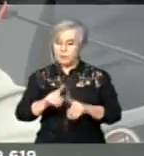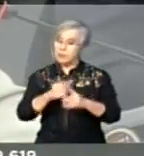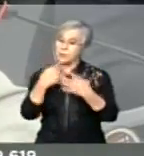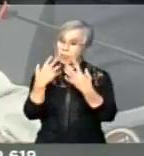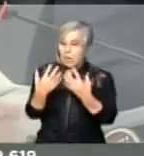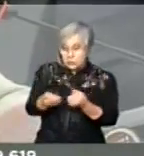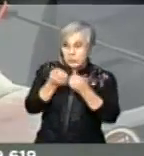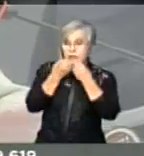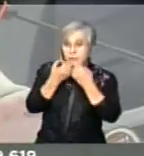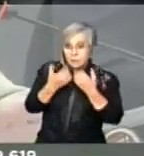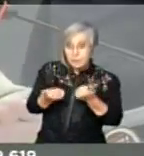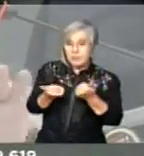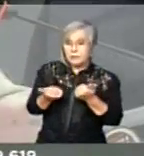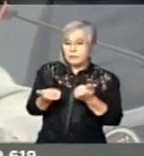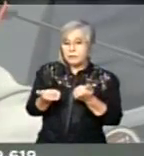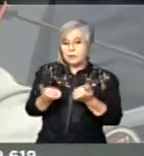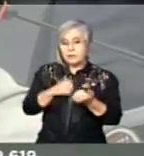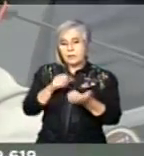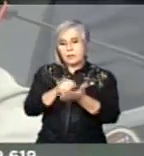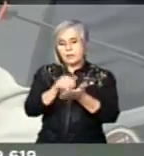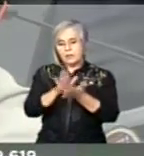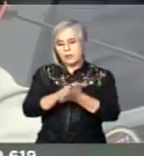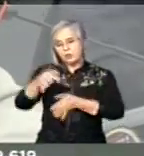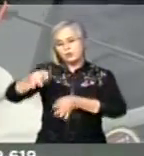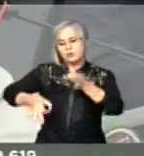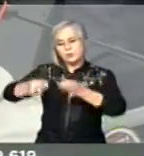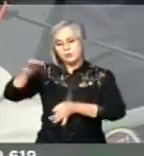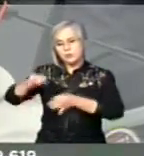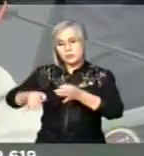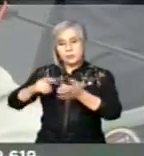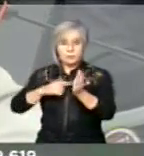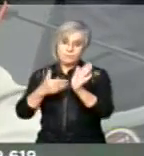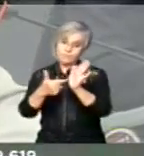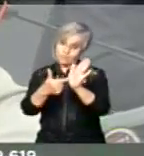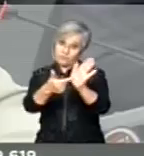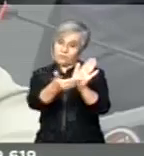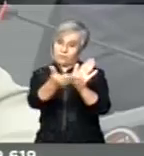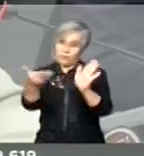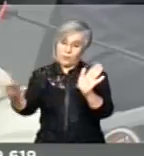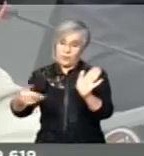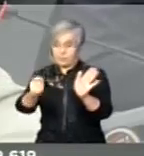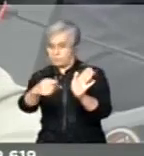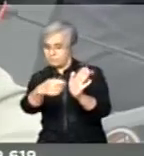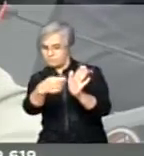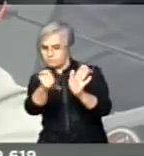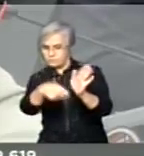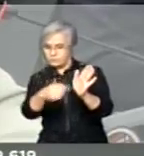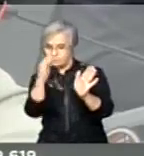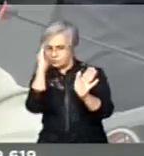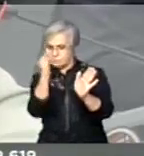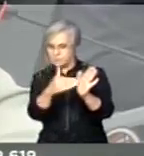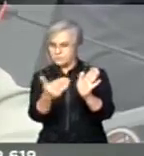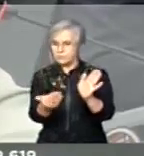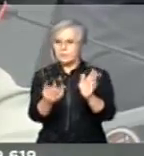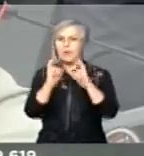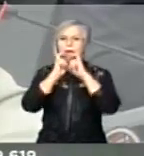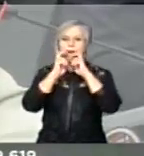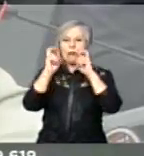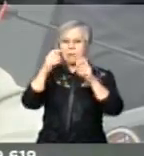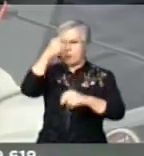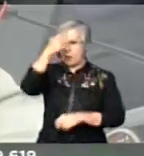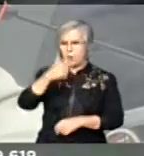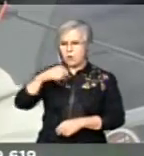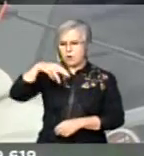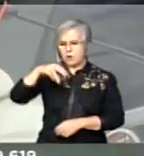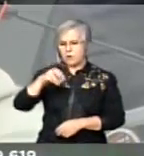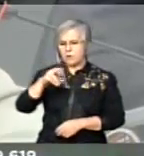dela. Os registros da nossa justiça estão aí para confirmar. Clamor pela moralidade pública